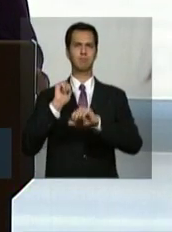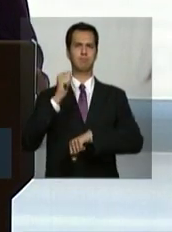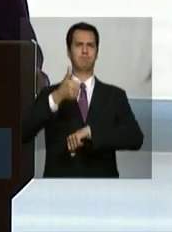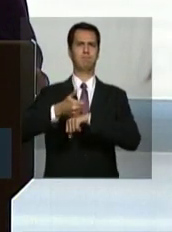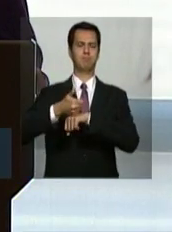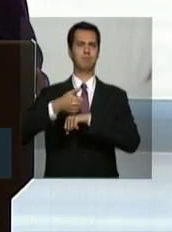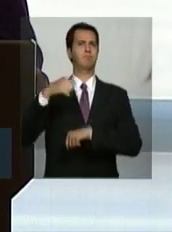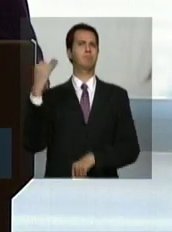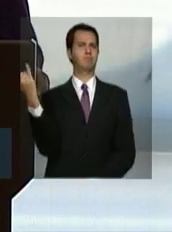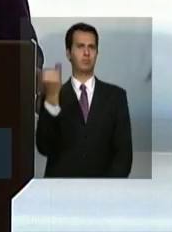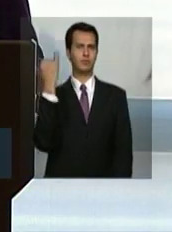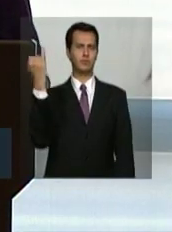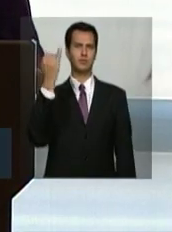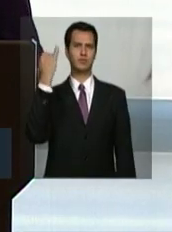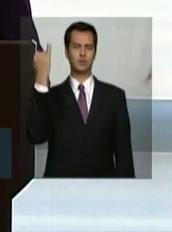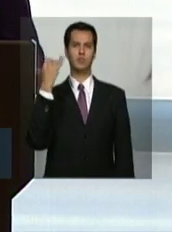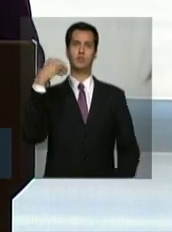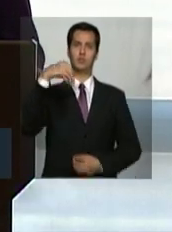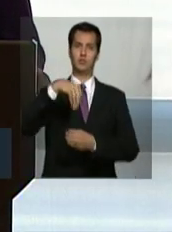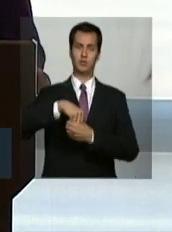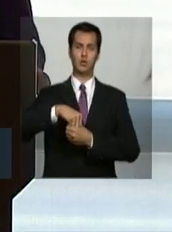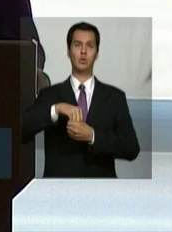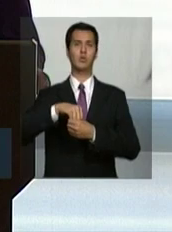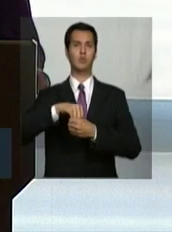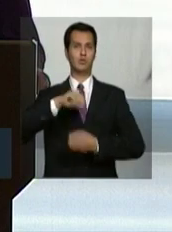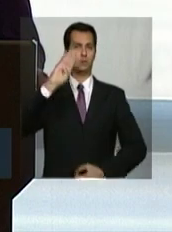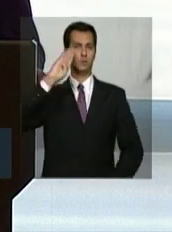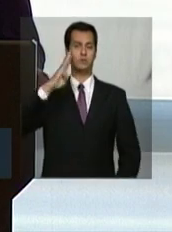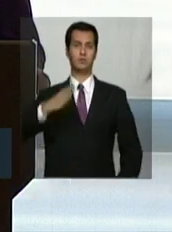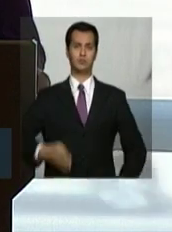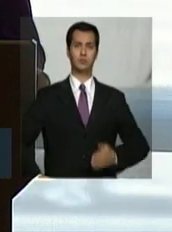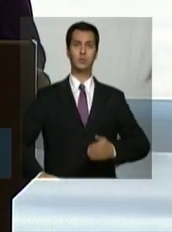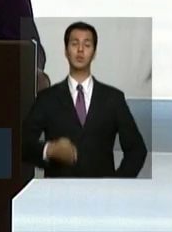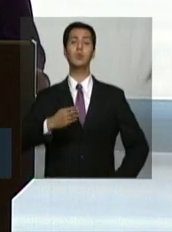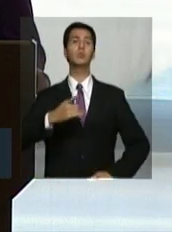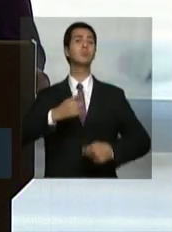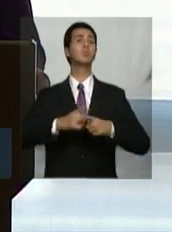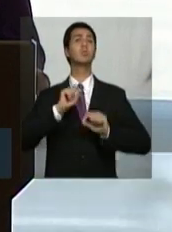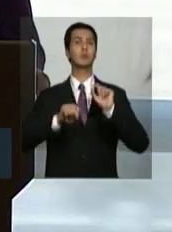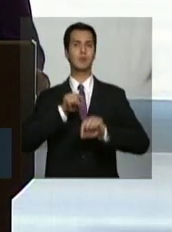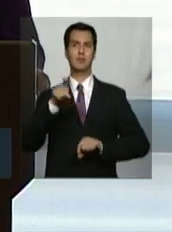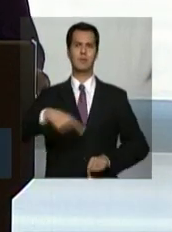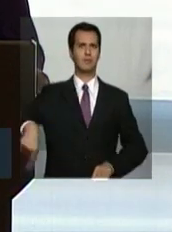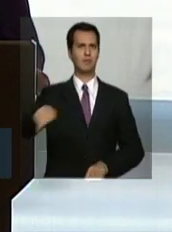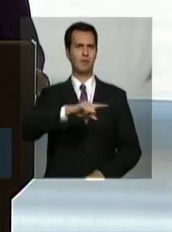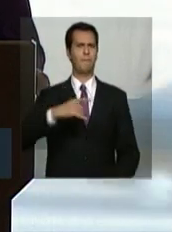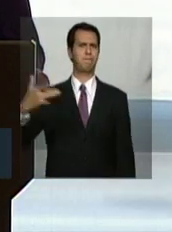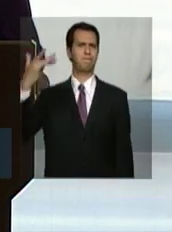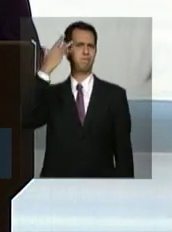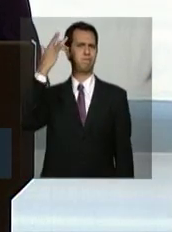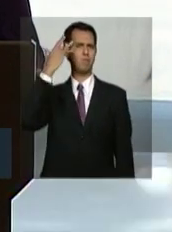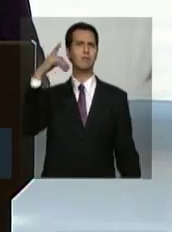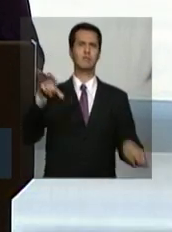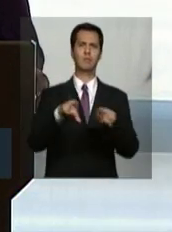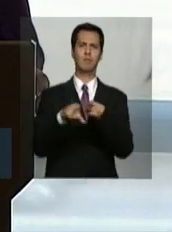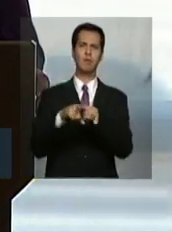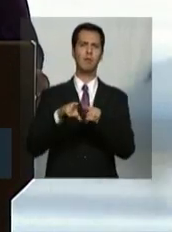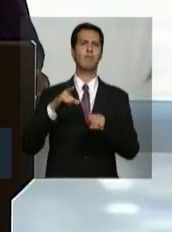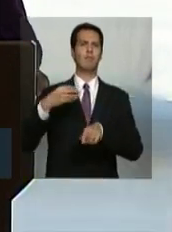da hierarquia militar pela sua competência e destacadas trajetórias